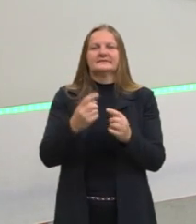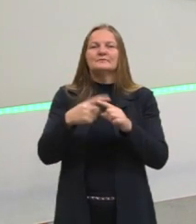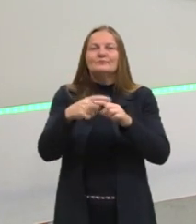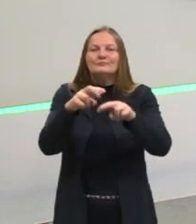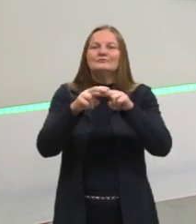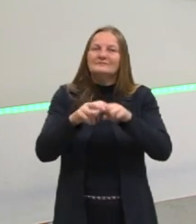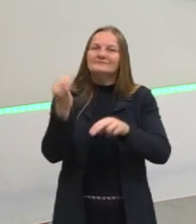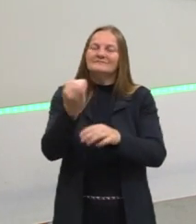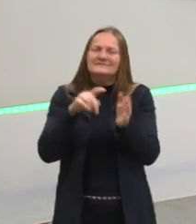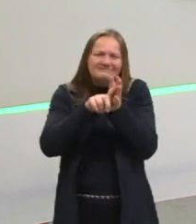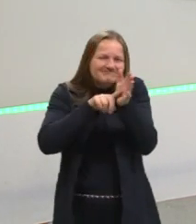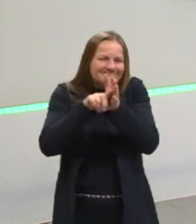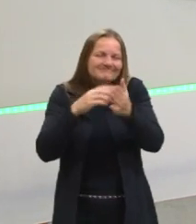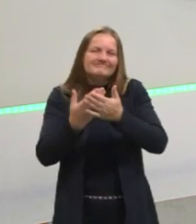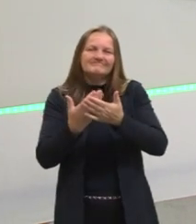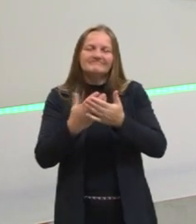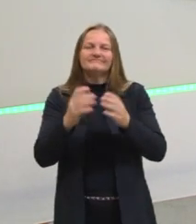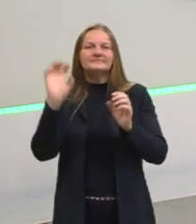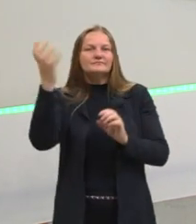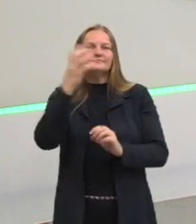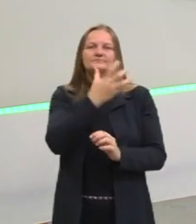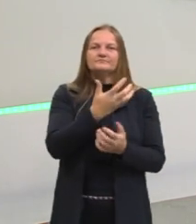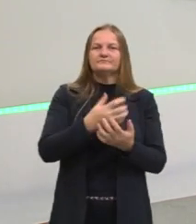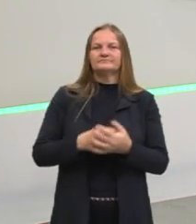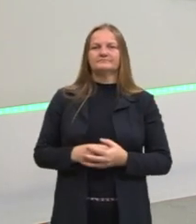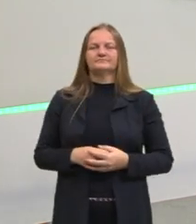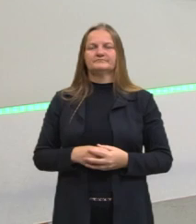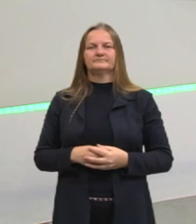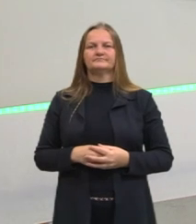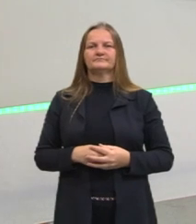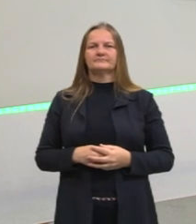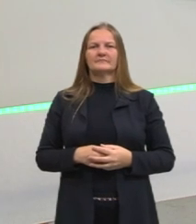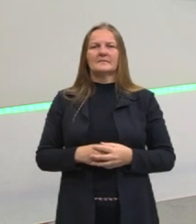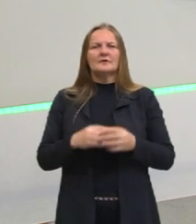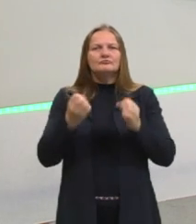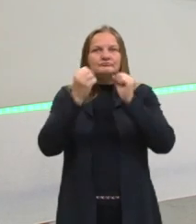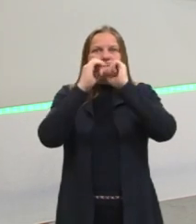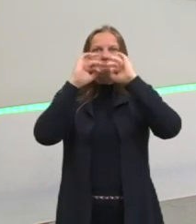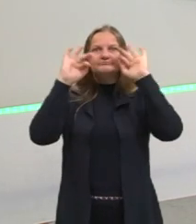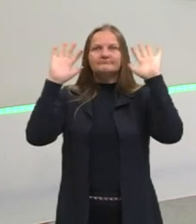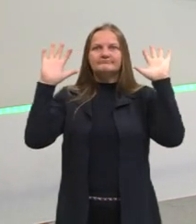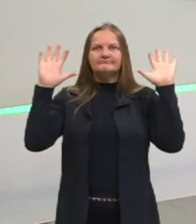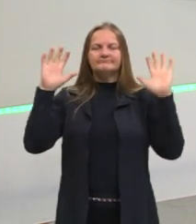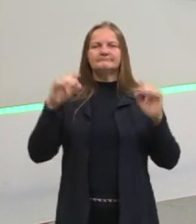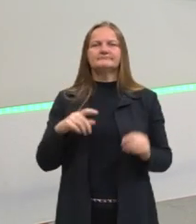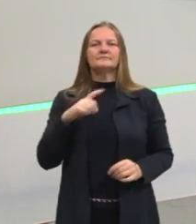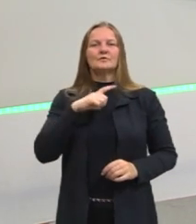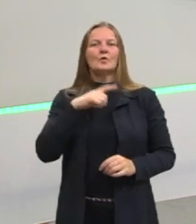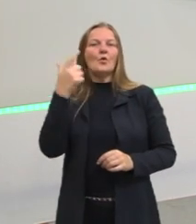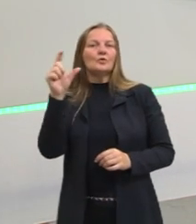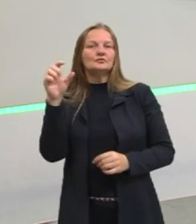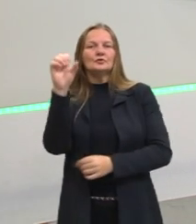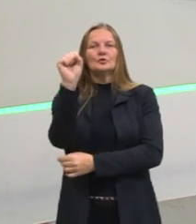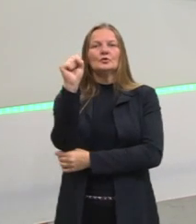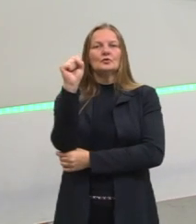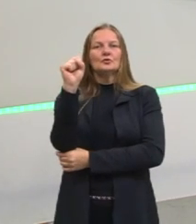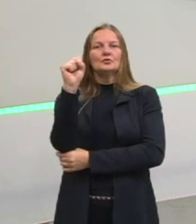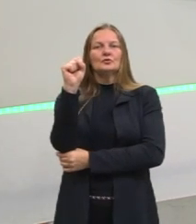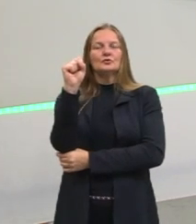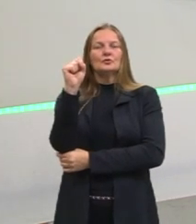dessa dessa questão aí tá a gurizada Então a gente vai entender isso aí vamos pegar aqui Sorocaba